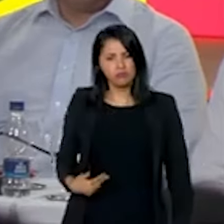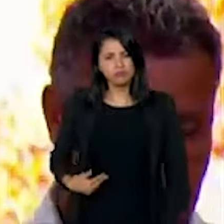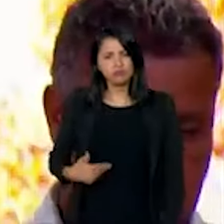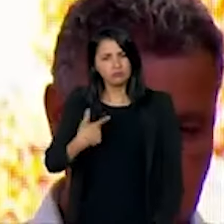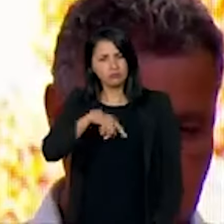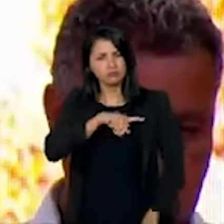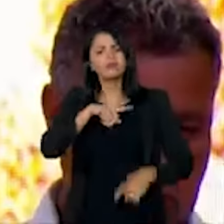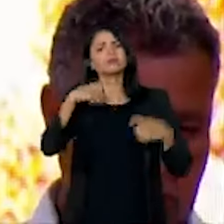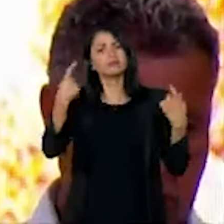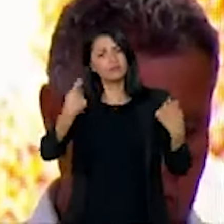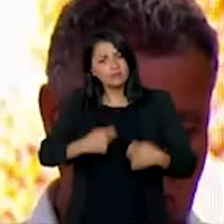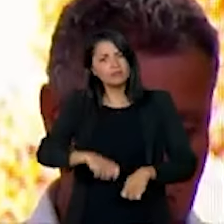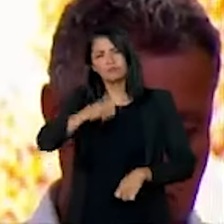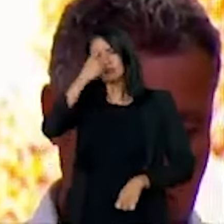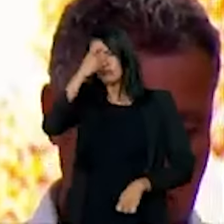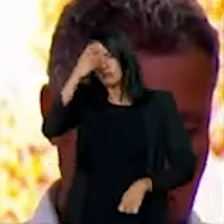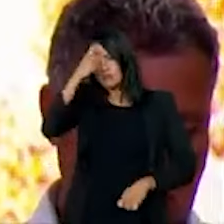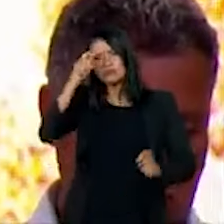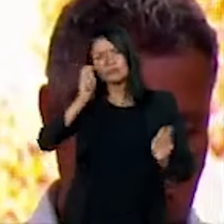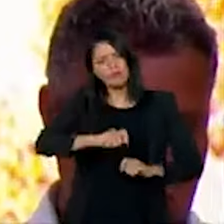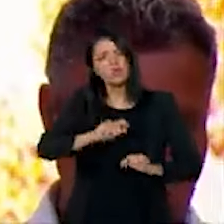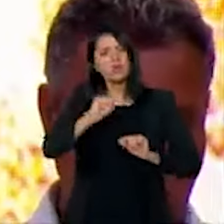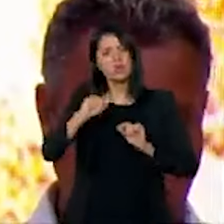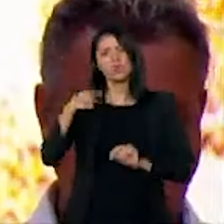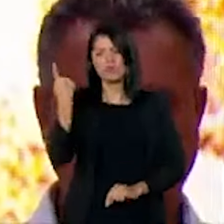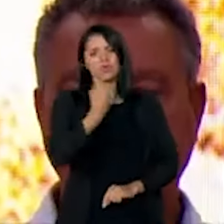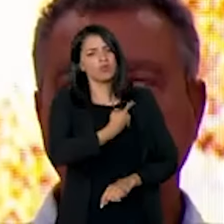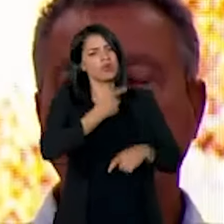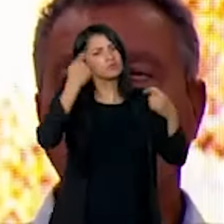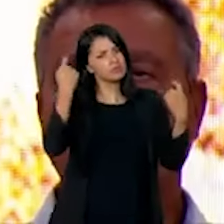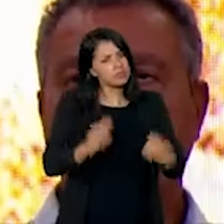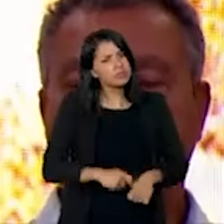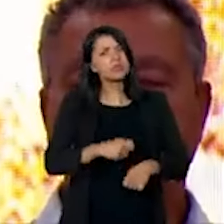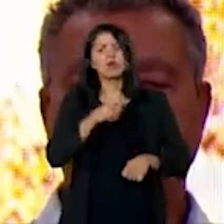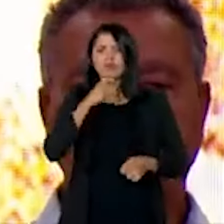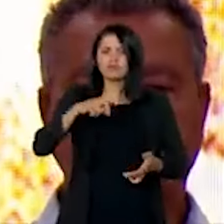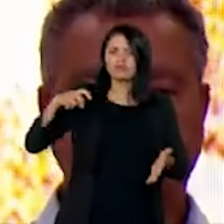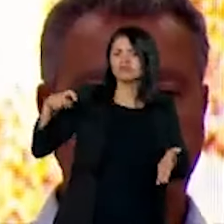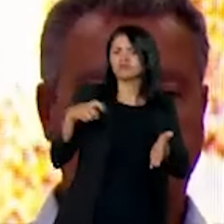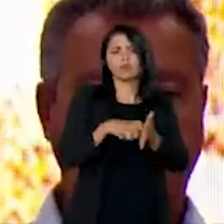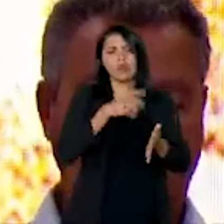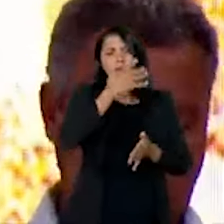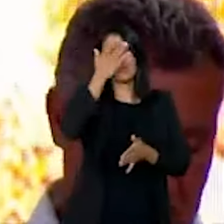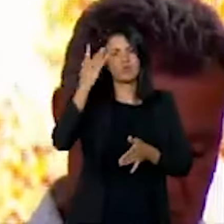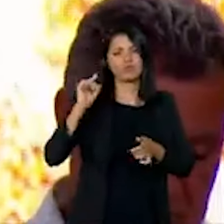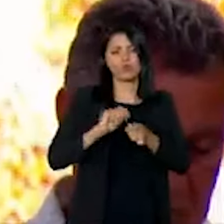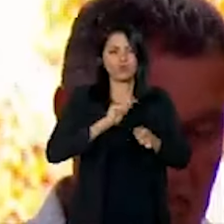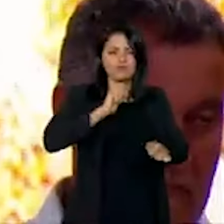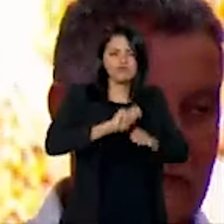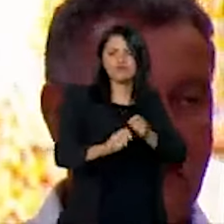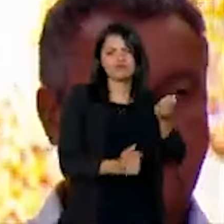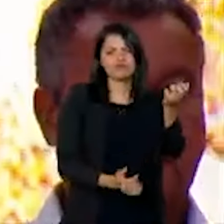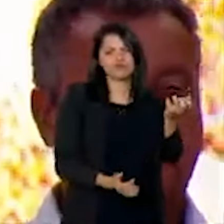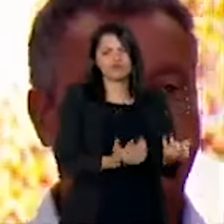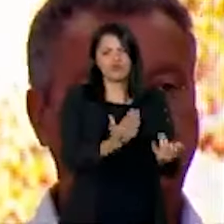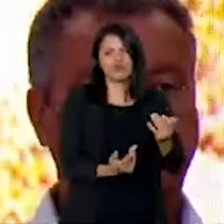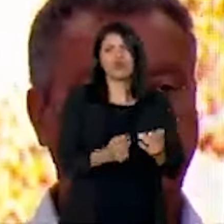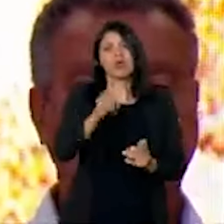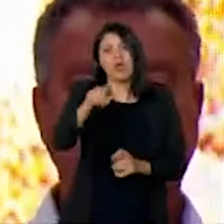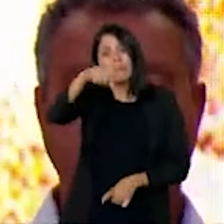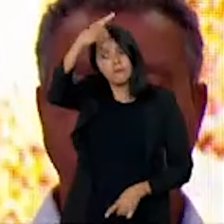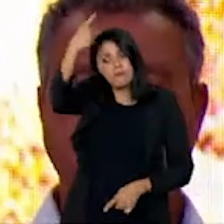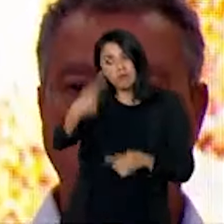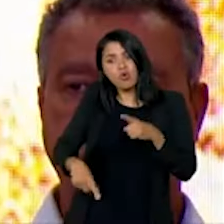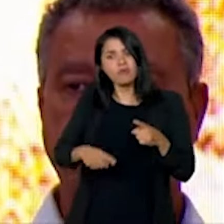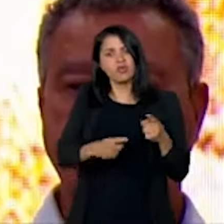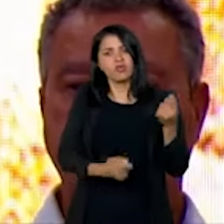nós precisamos ter consciência que nós precisamos punir quem faz queimada. É proibido